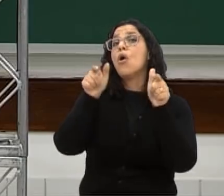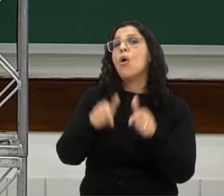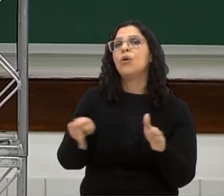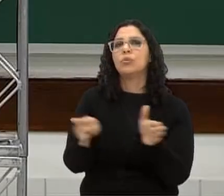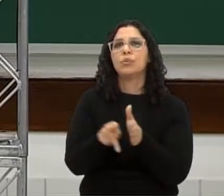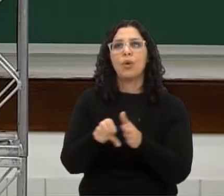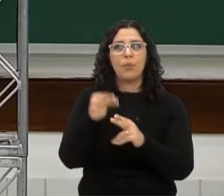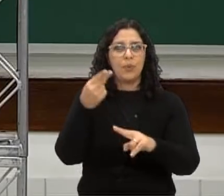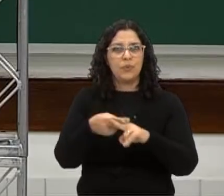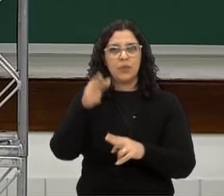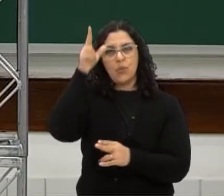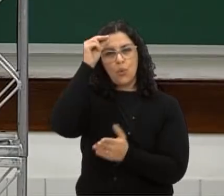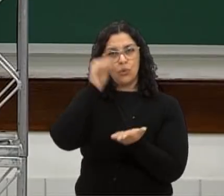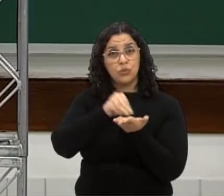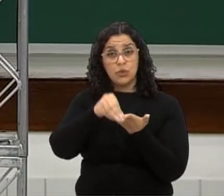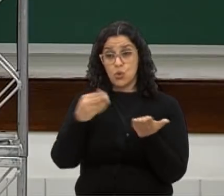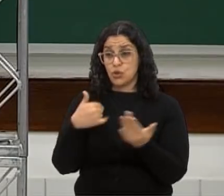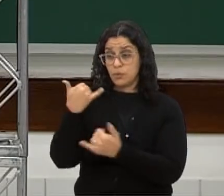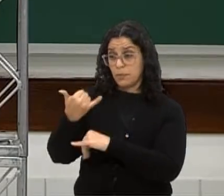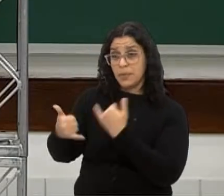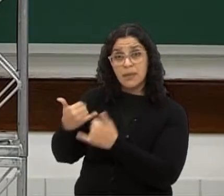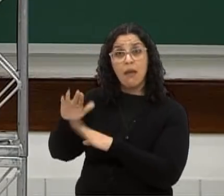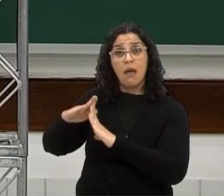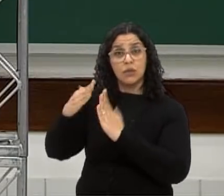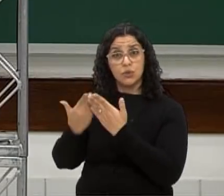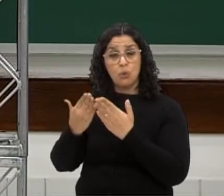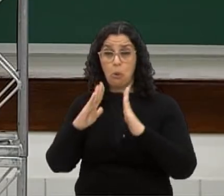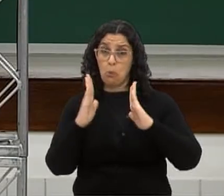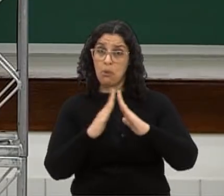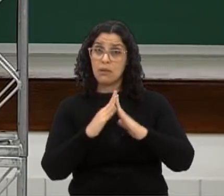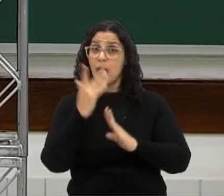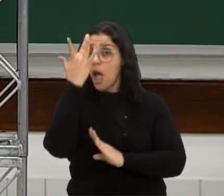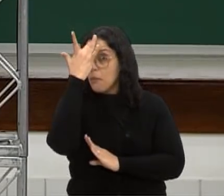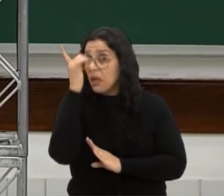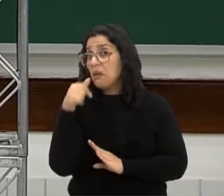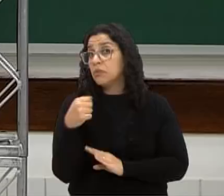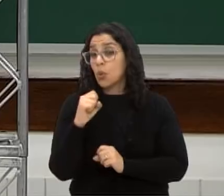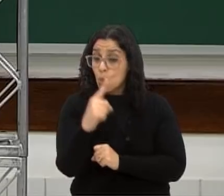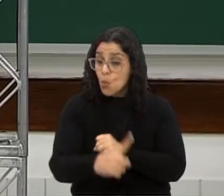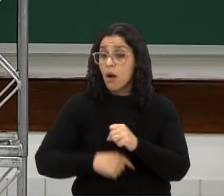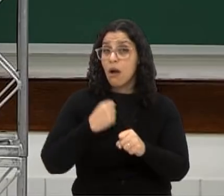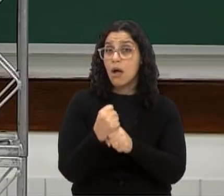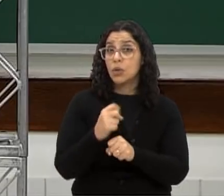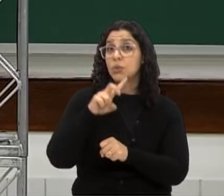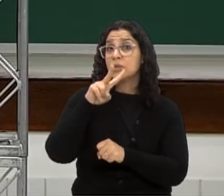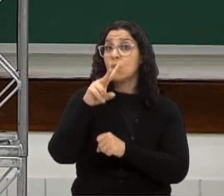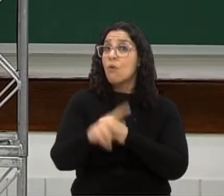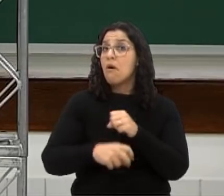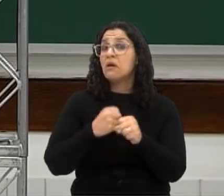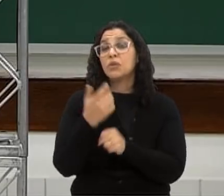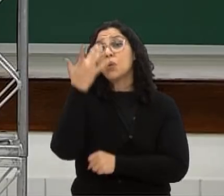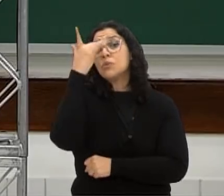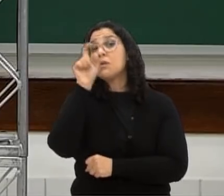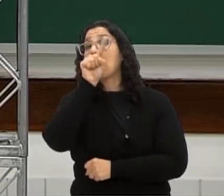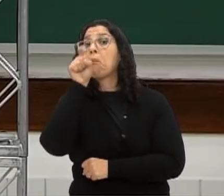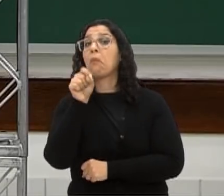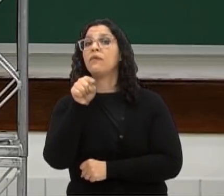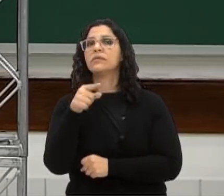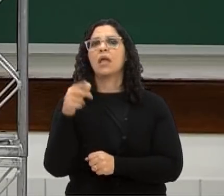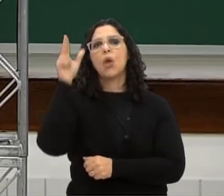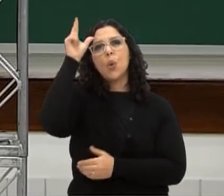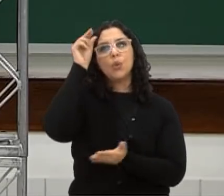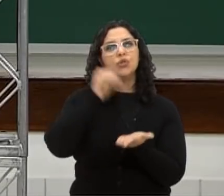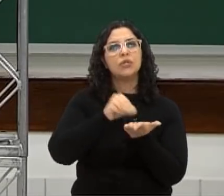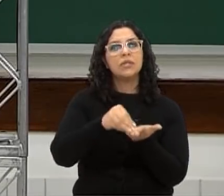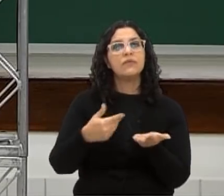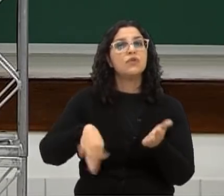né? Hoje a gente está jogando na escola, estou jogando em casa, mas a partir de amanhã, o ano que vem, daqui 5, 10 anos, a gente não sabe onde o xadrez